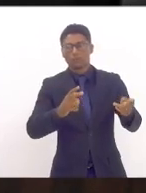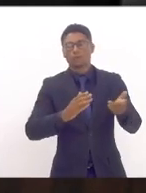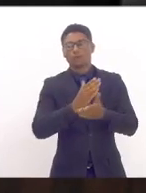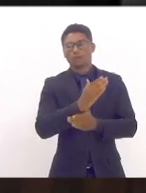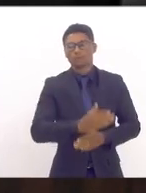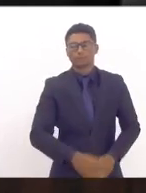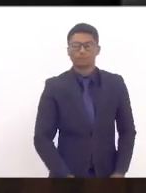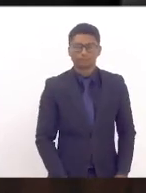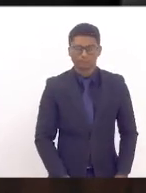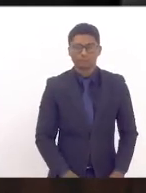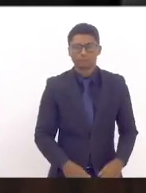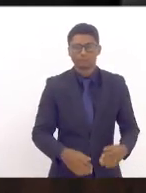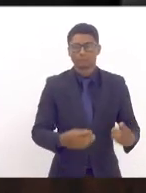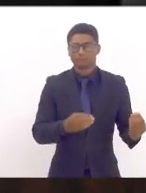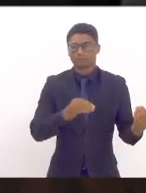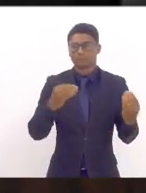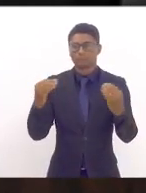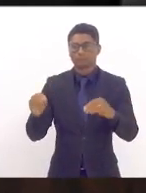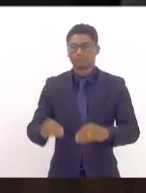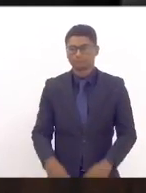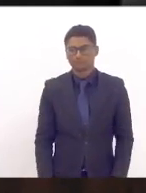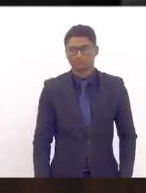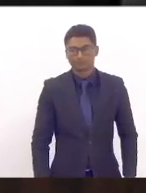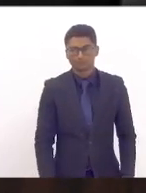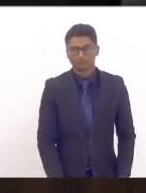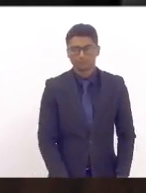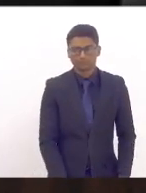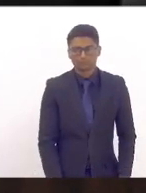Como estão aprovado vai à promulgação Renato